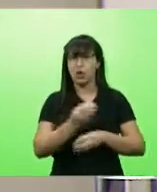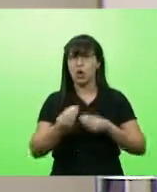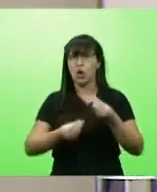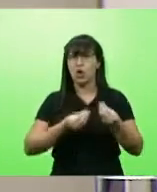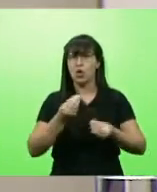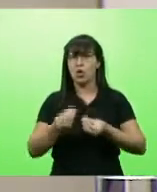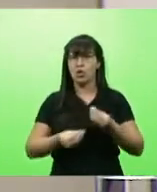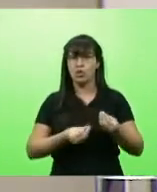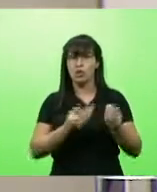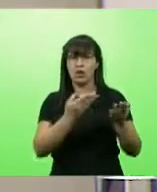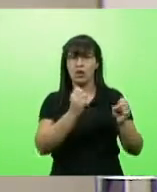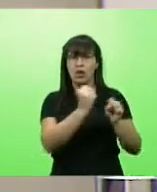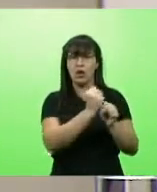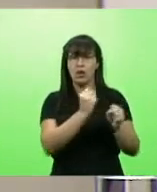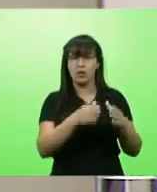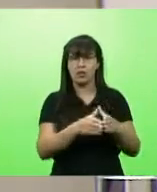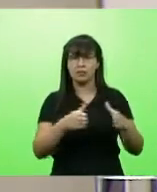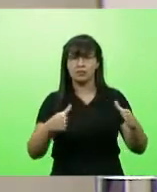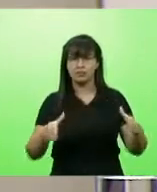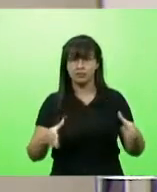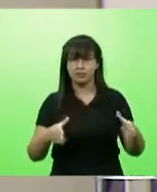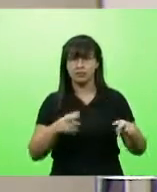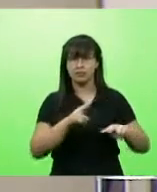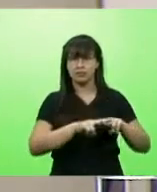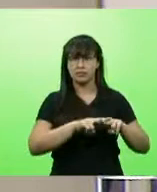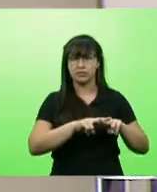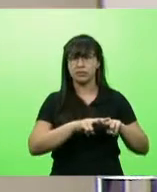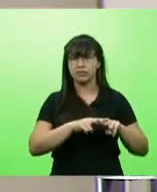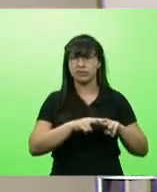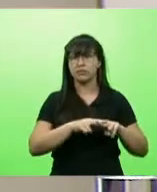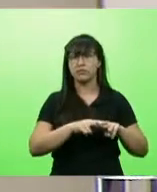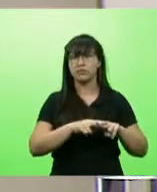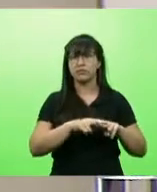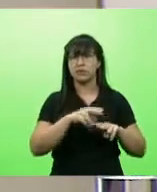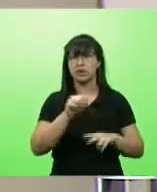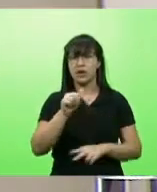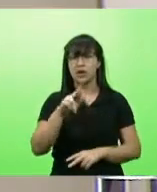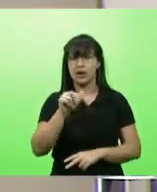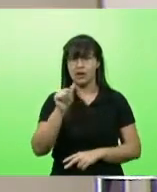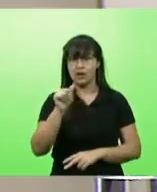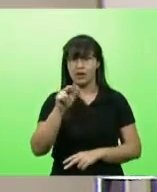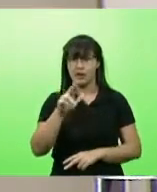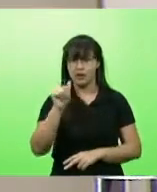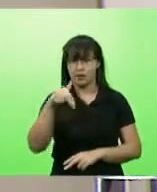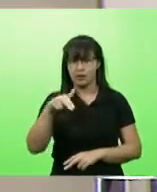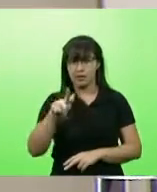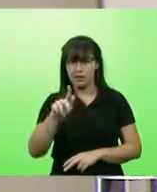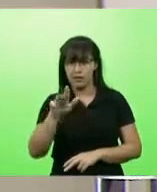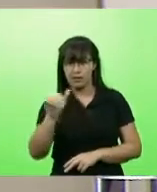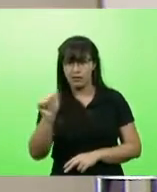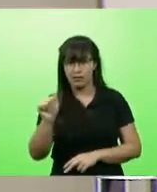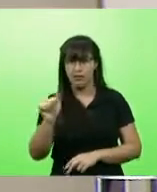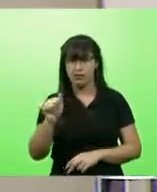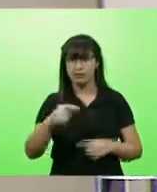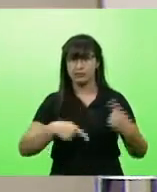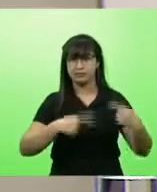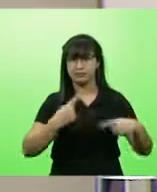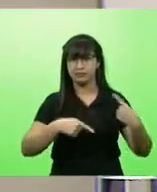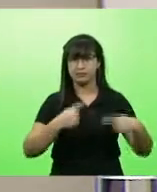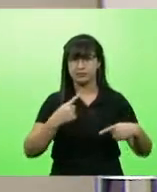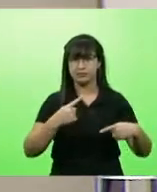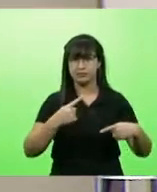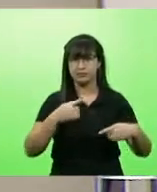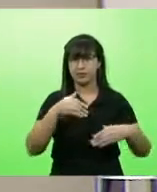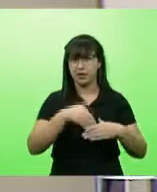realização de obras e ampliação do presídio regional de Araranguá. Em discussão. Não havendo quem queira discutir, em votação, deputados que aprovam